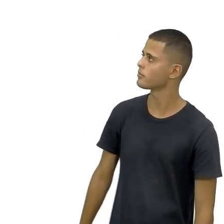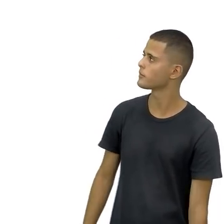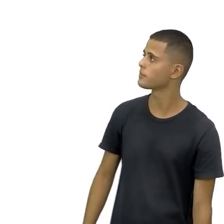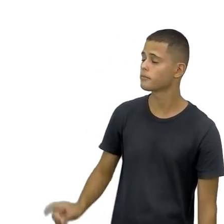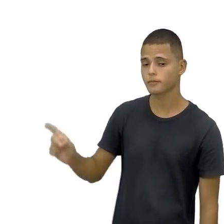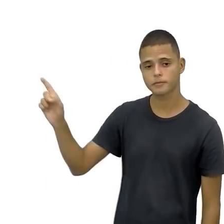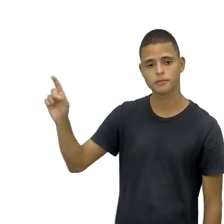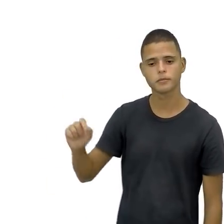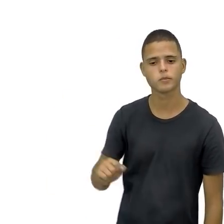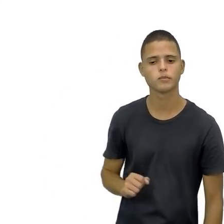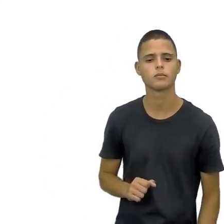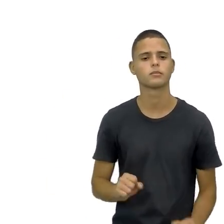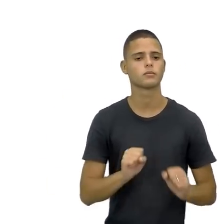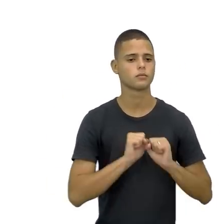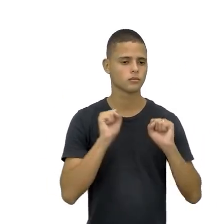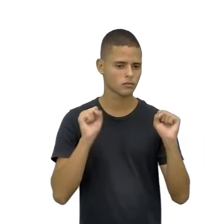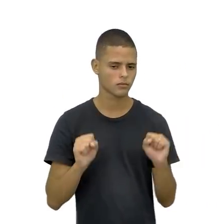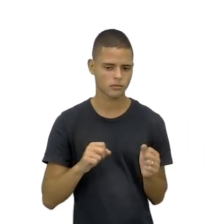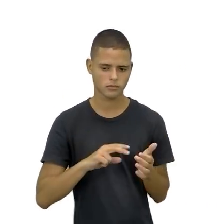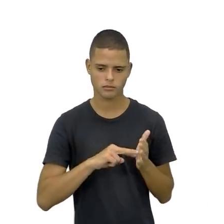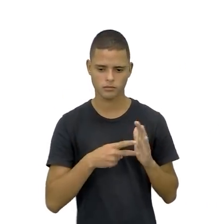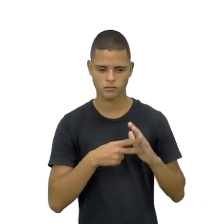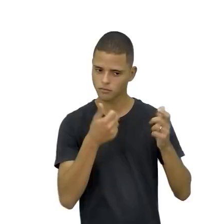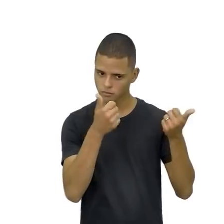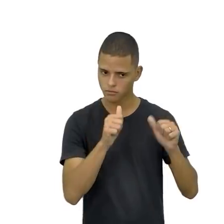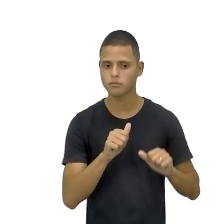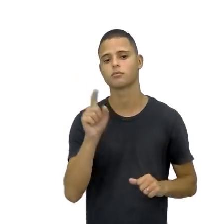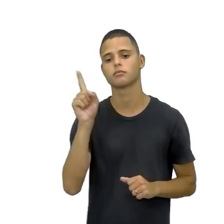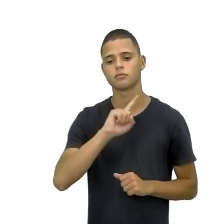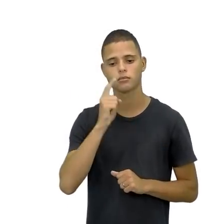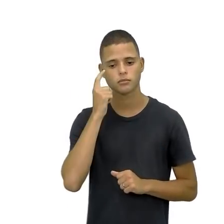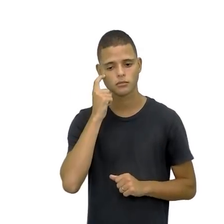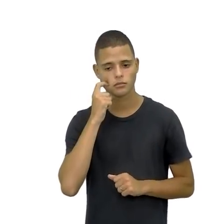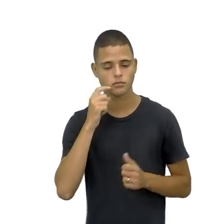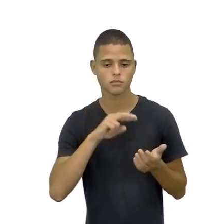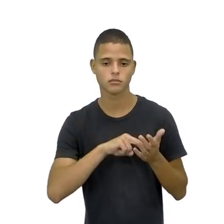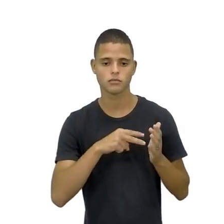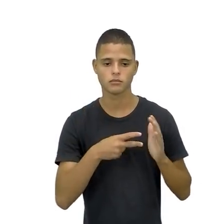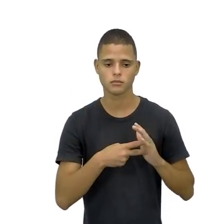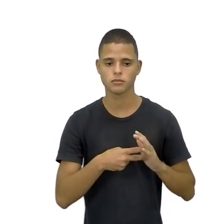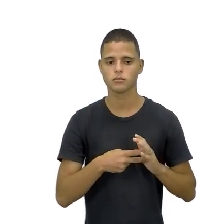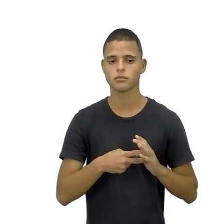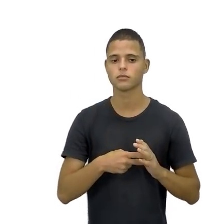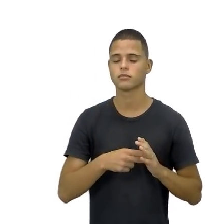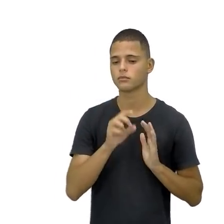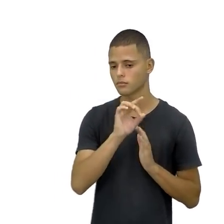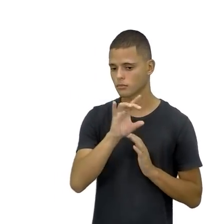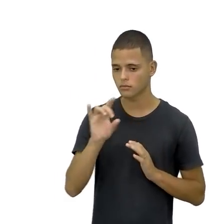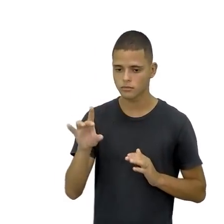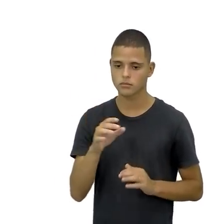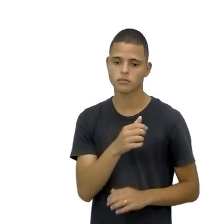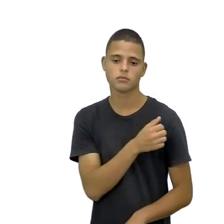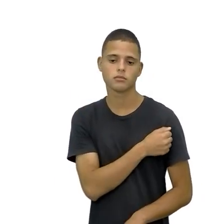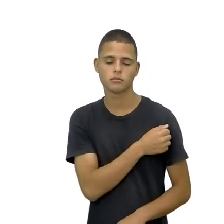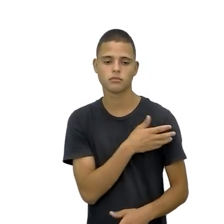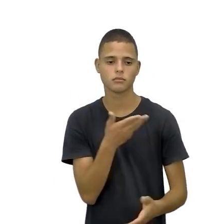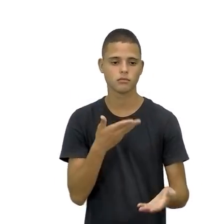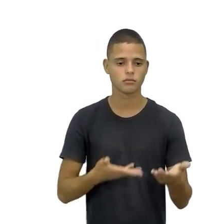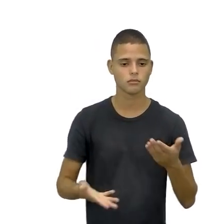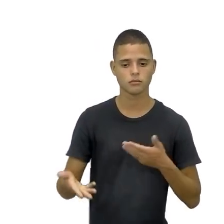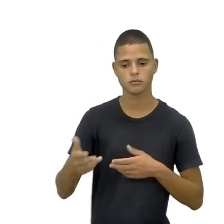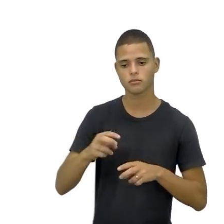a sistematizar não significa avaliar, mas significa fazer o estudante, talvez numa roda de conversa, nesses